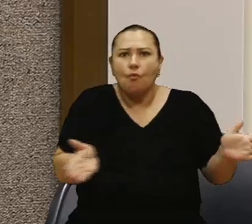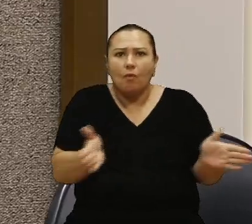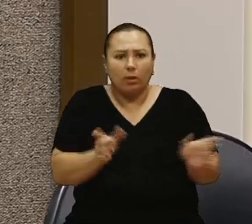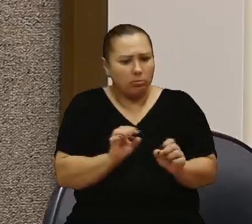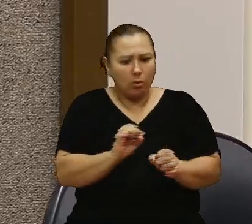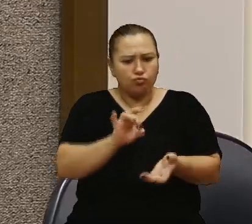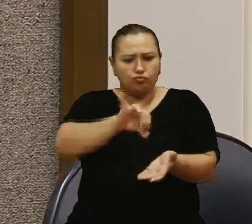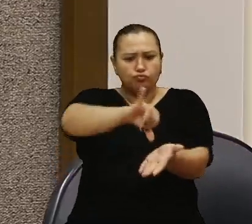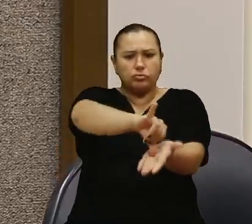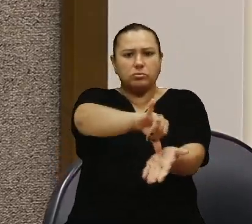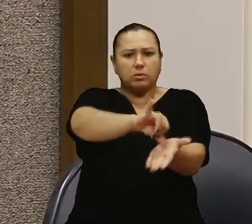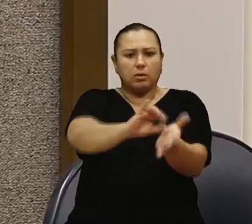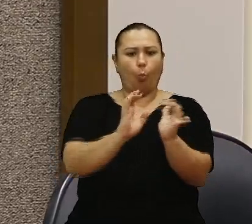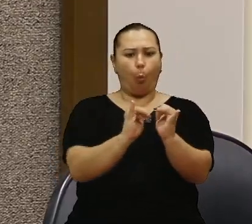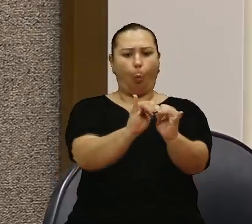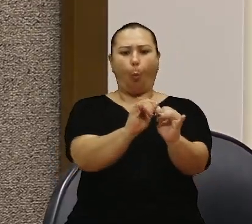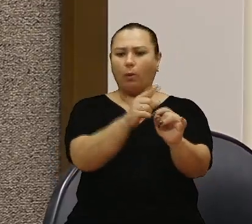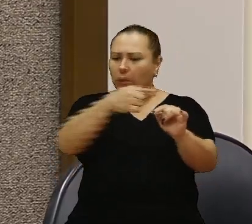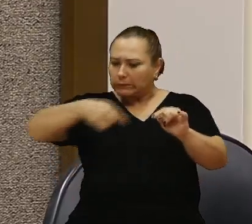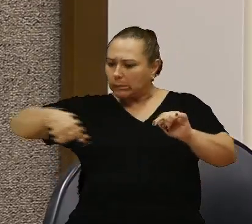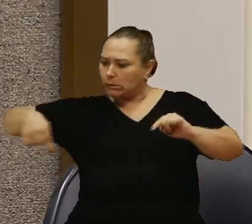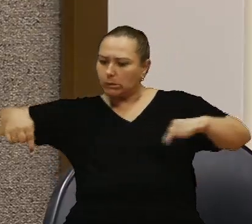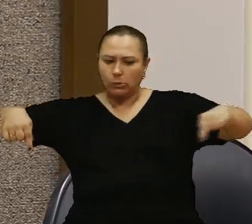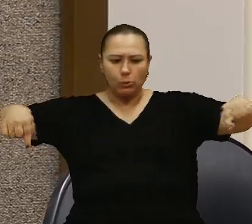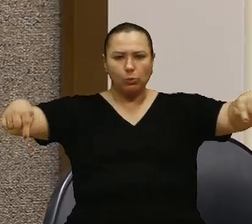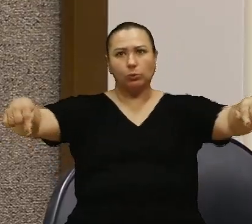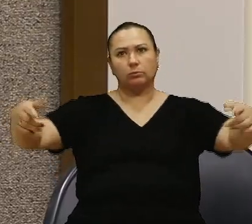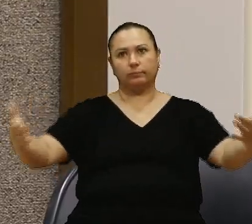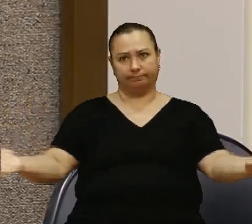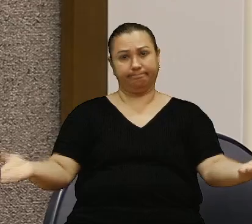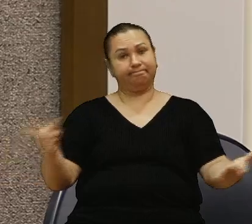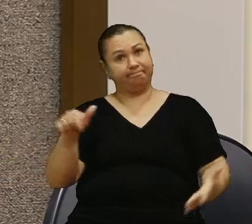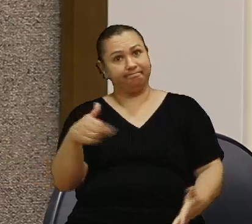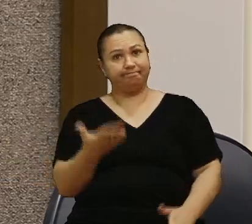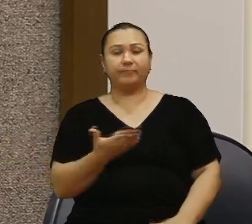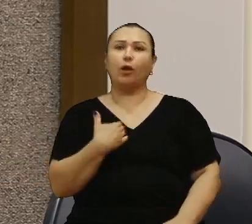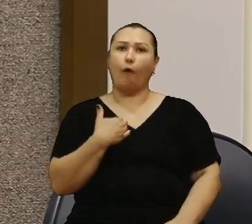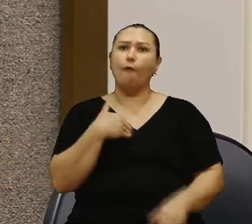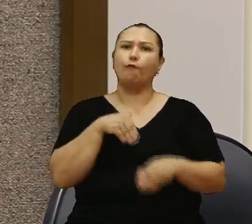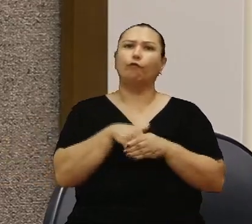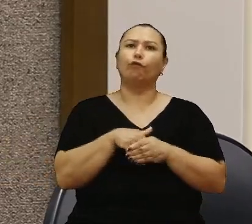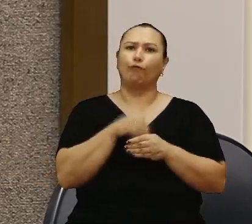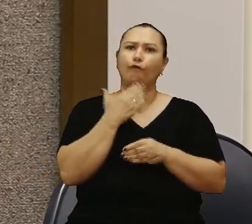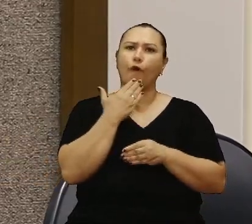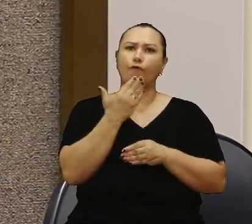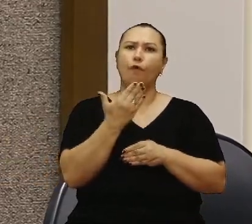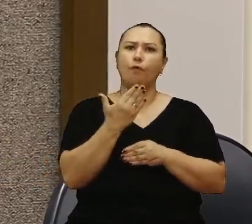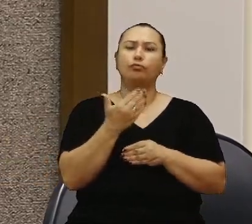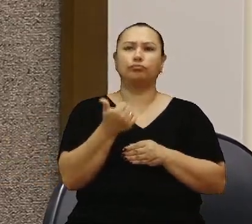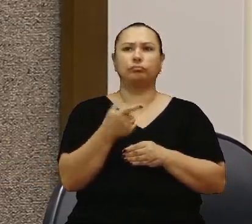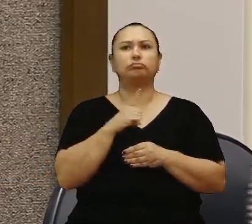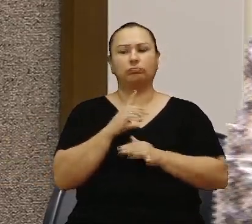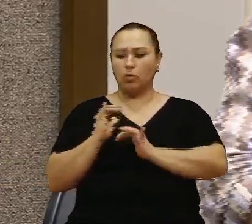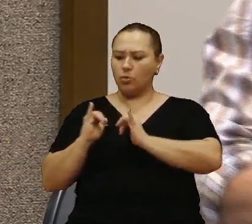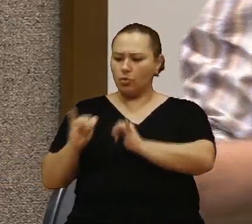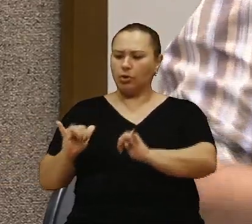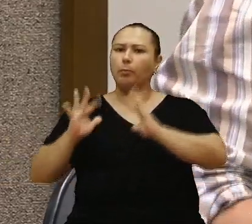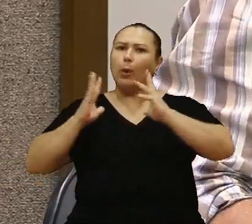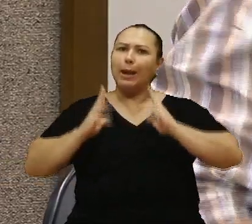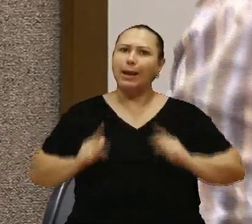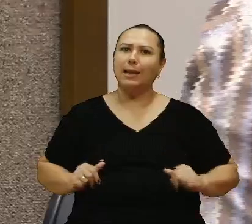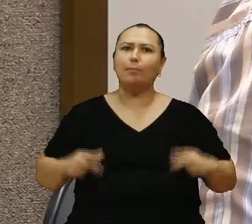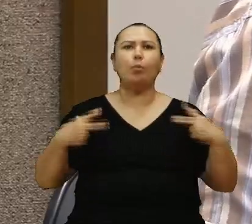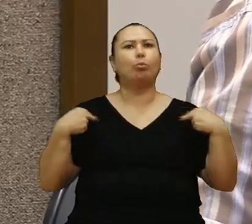Então, nobres colegas, vou votar favorável. Nós temos ônibus limpos,